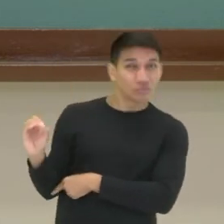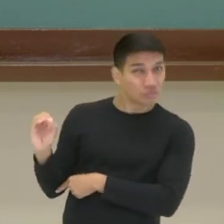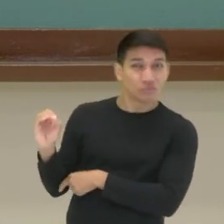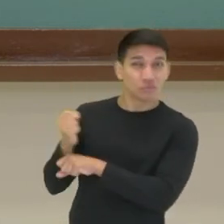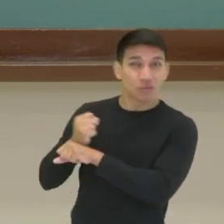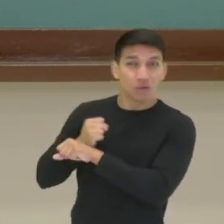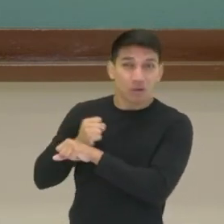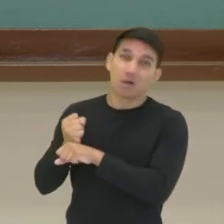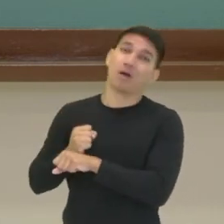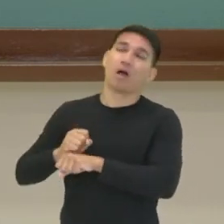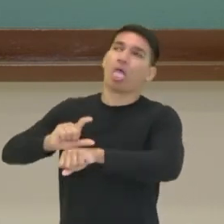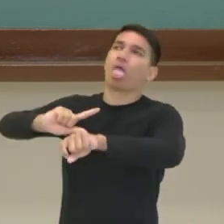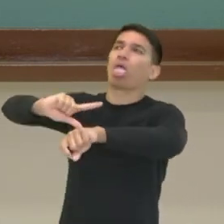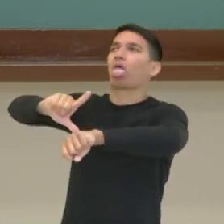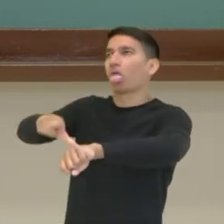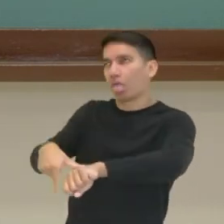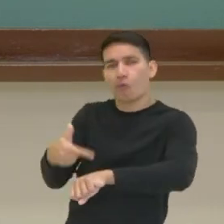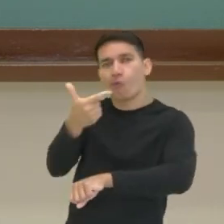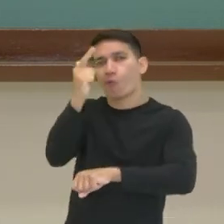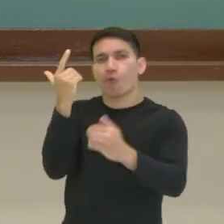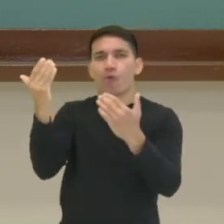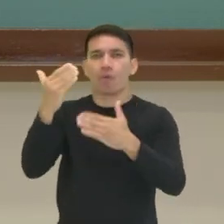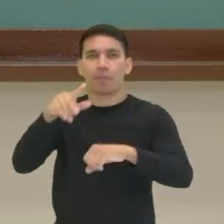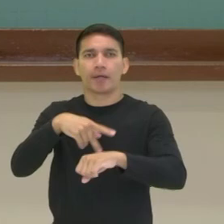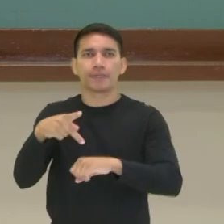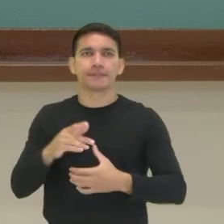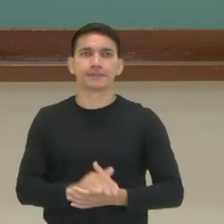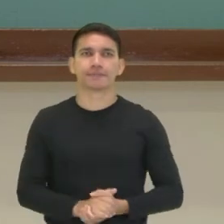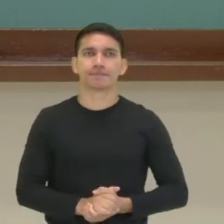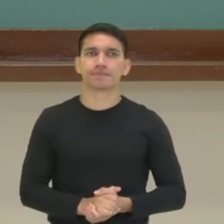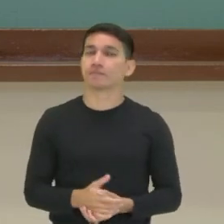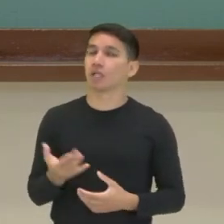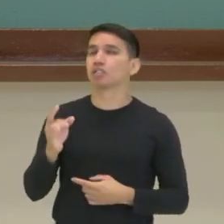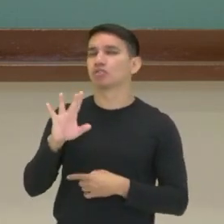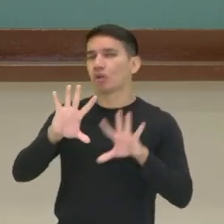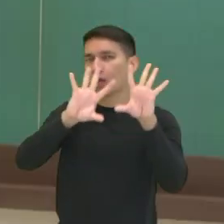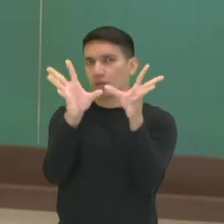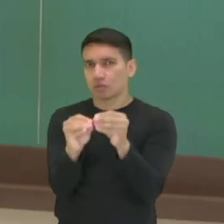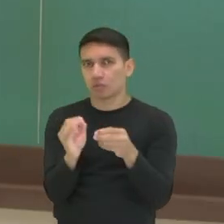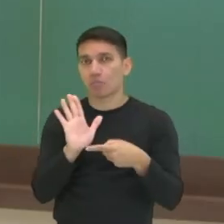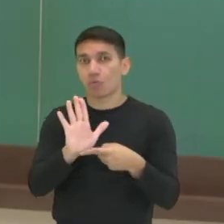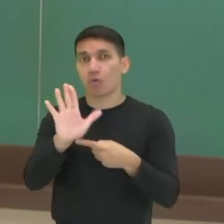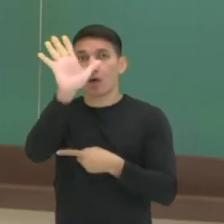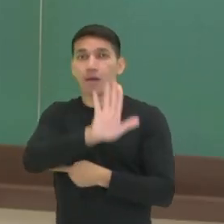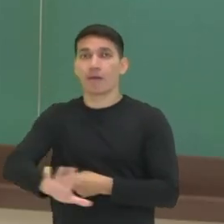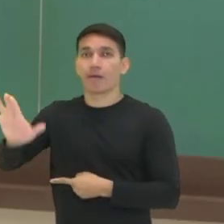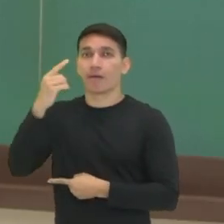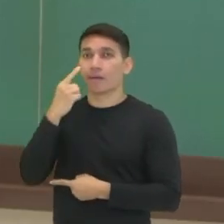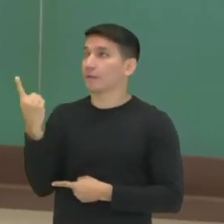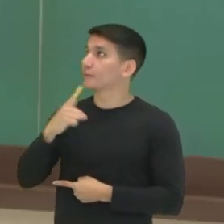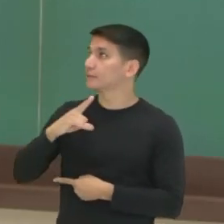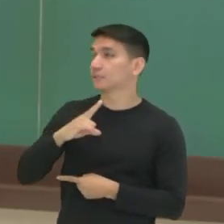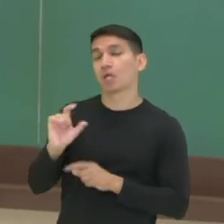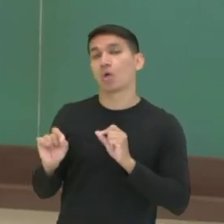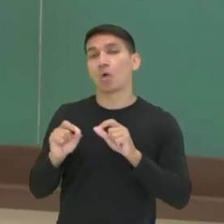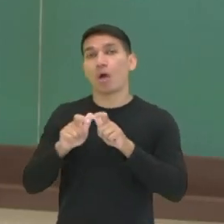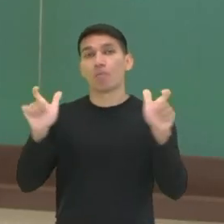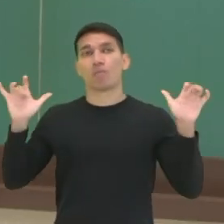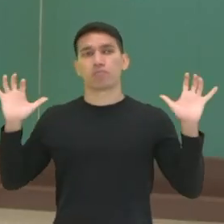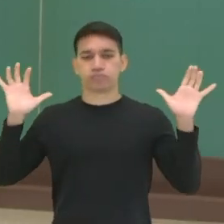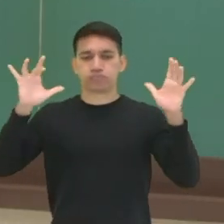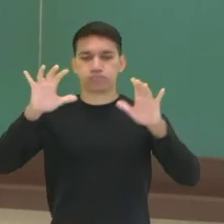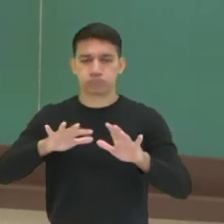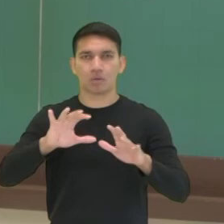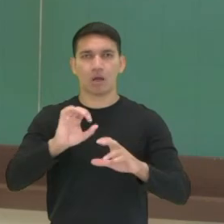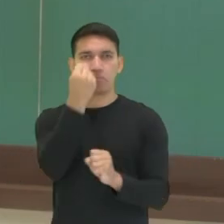e as outras de outros países, ok? E aqui só para finalizar então temos um mapa de onde se concentra a maior parte da industrialização no